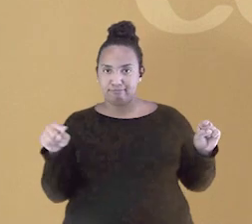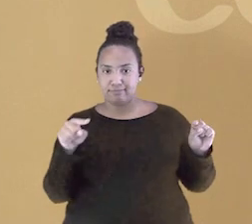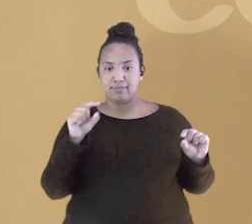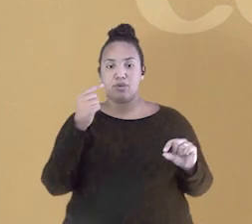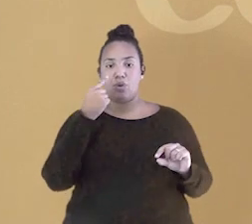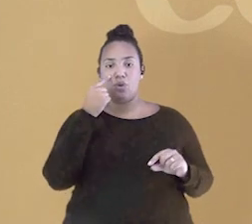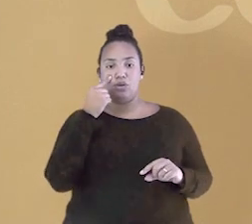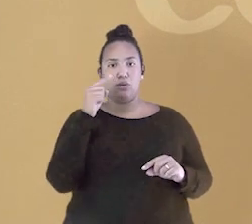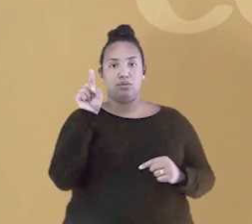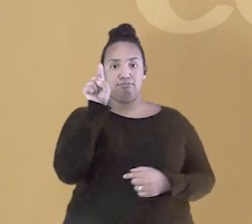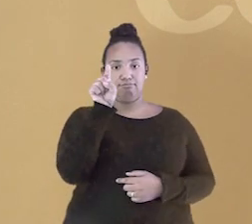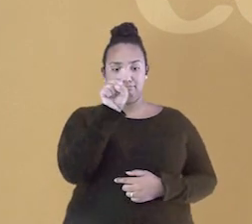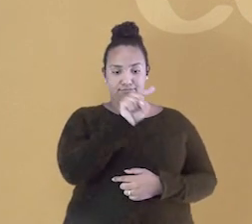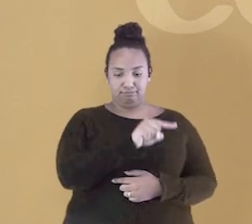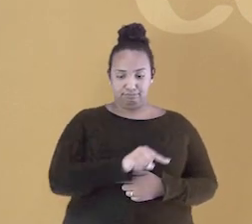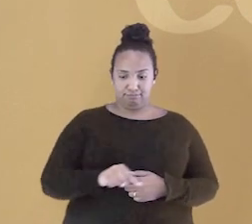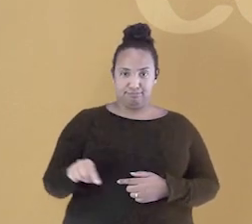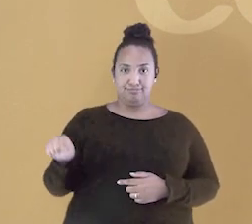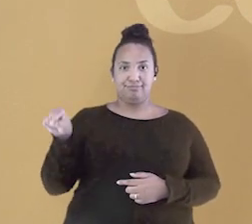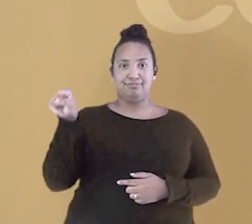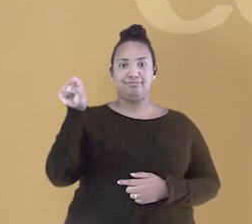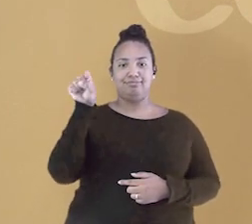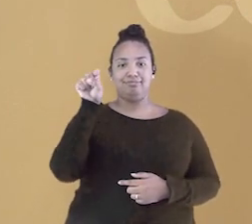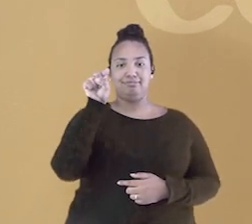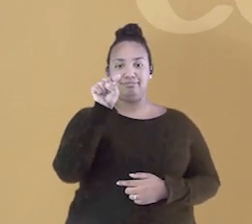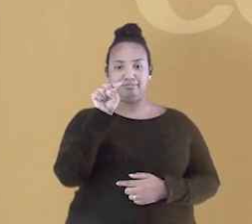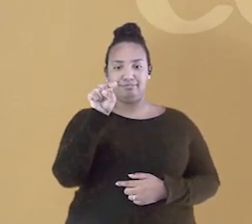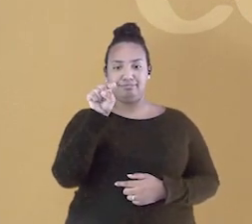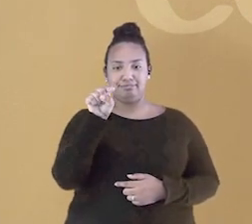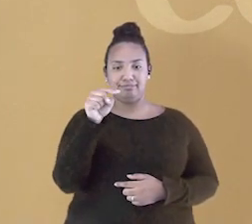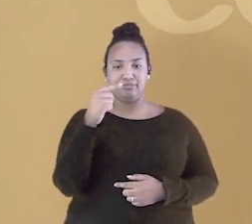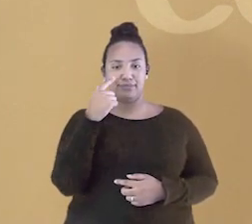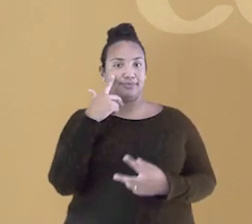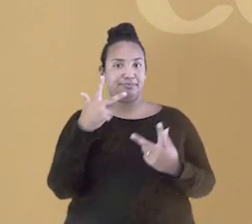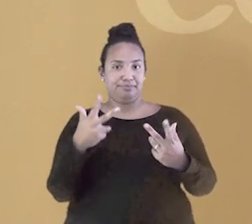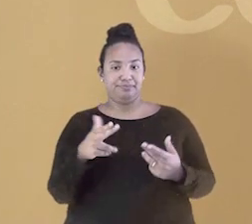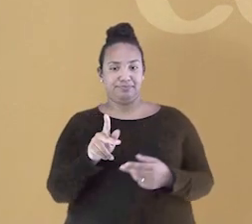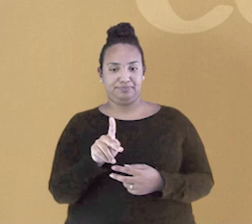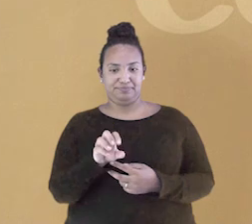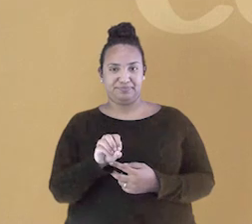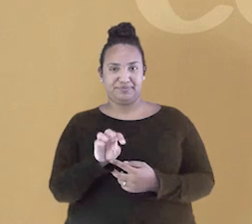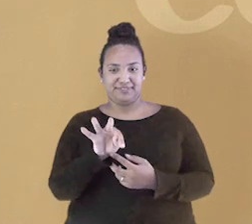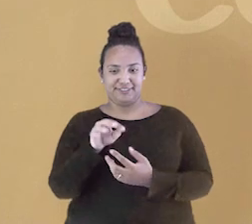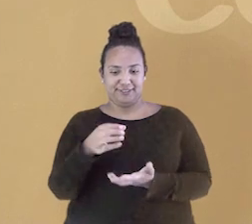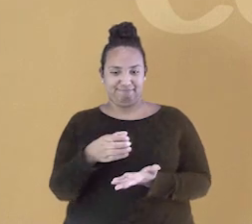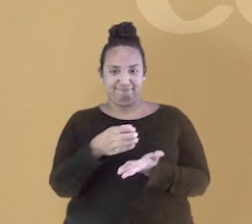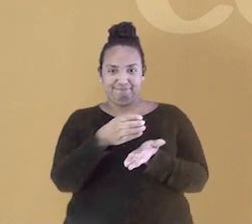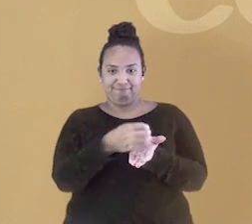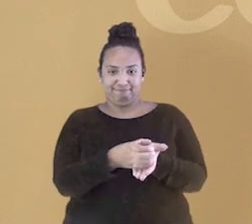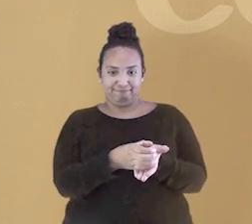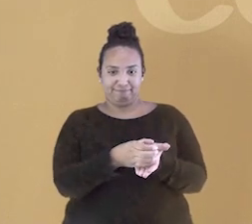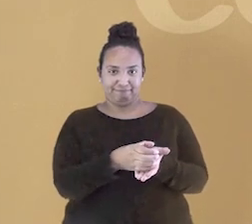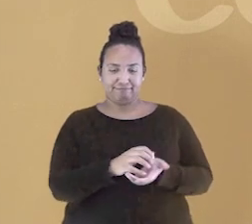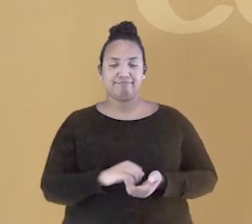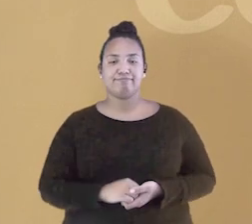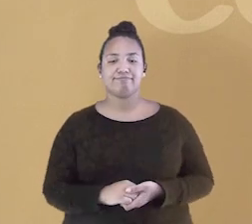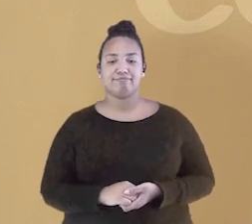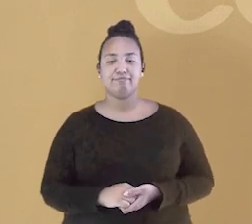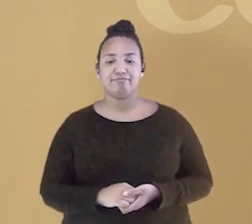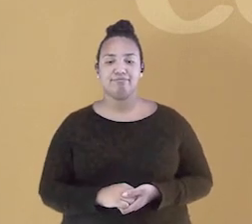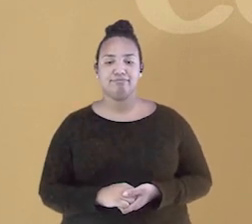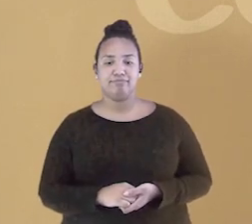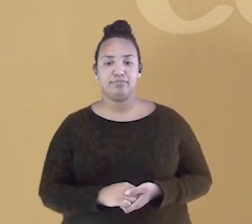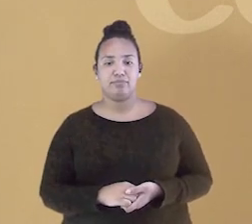só, é redondo como o fundo desse pote. Não confunda o círculo com